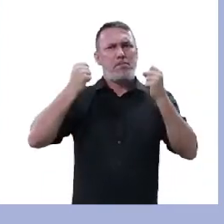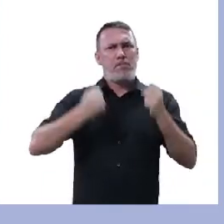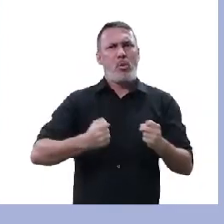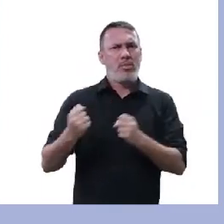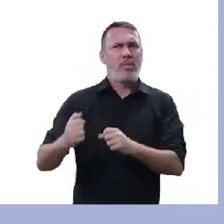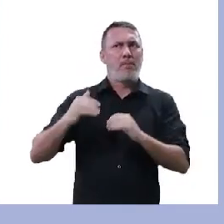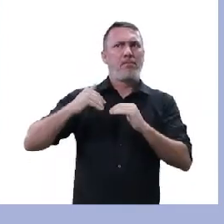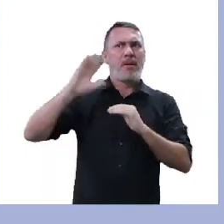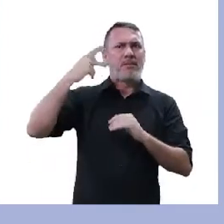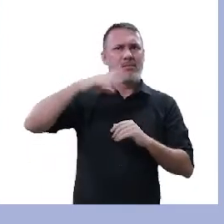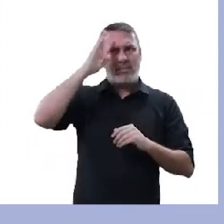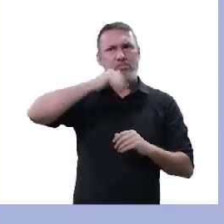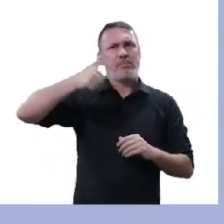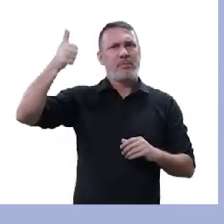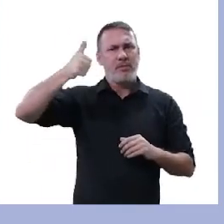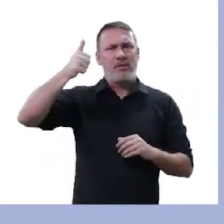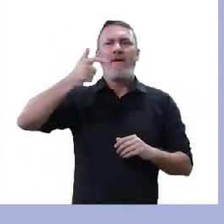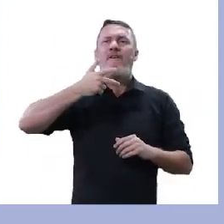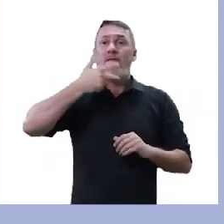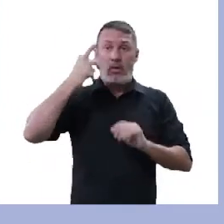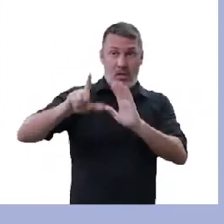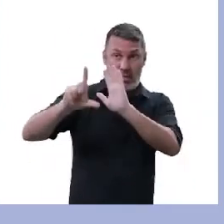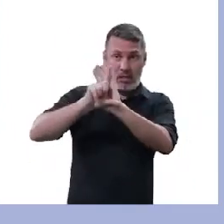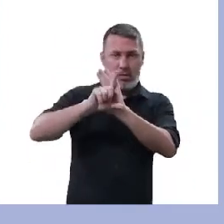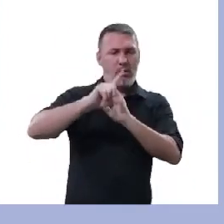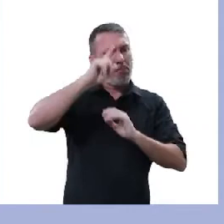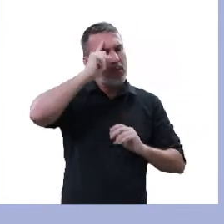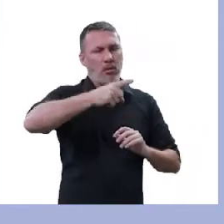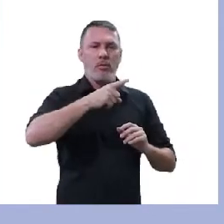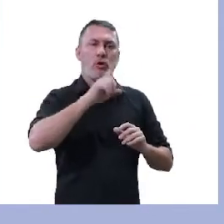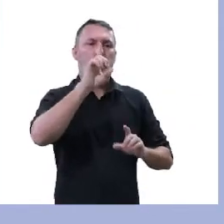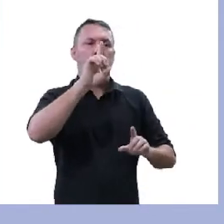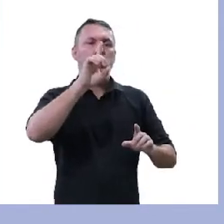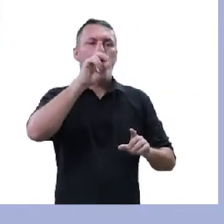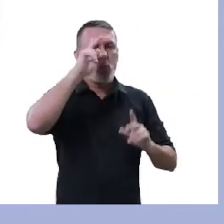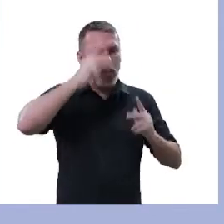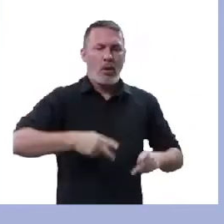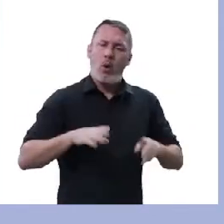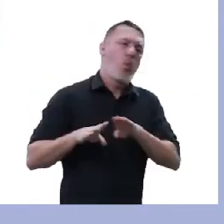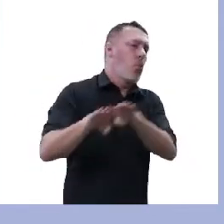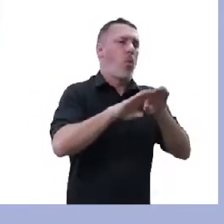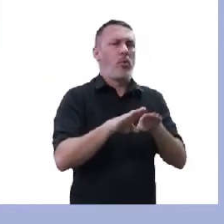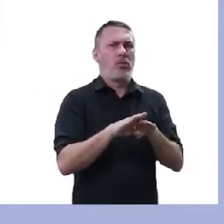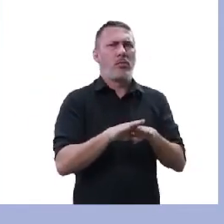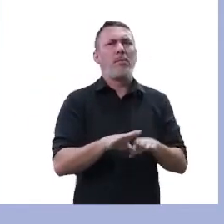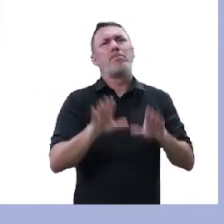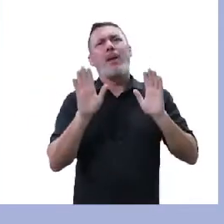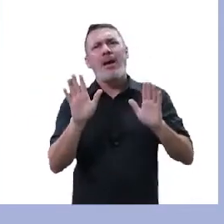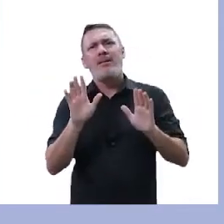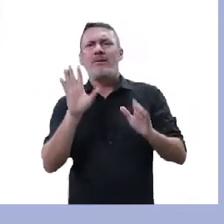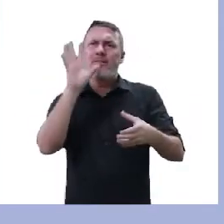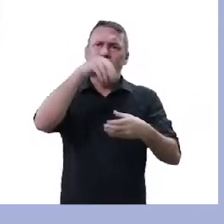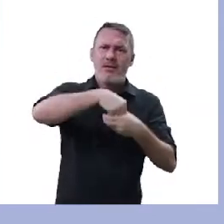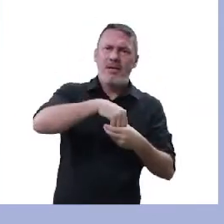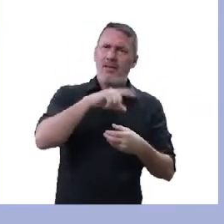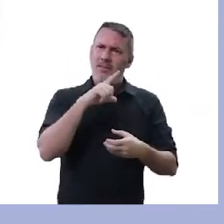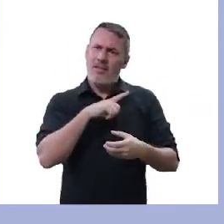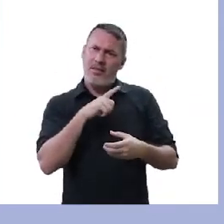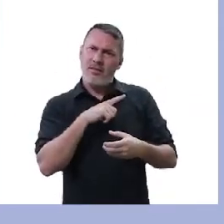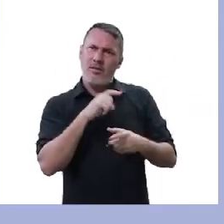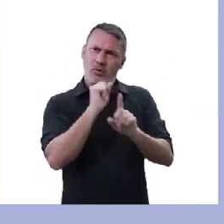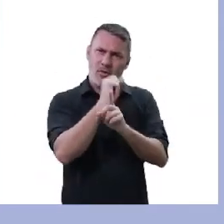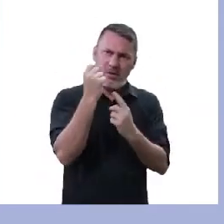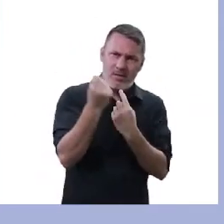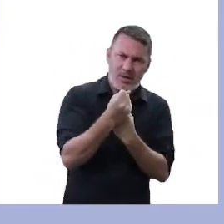jurídico brasileiro, né, ela diz que todos são iguais perante a lei. Mas, se existe ainda um preconceito